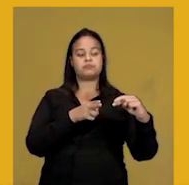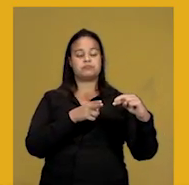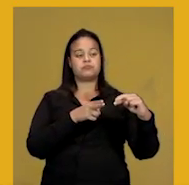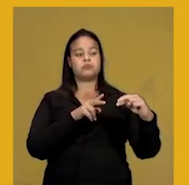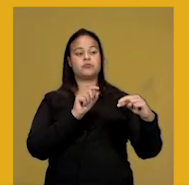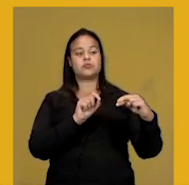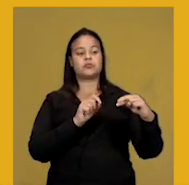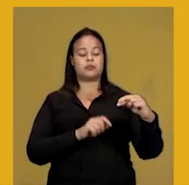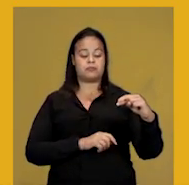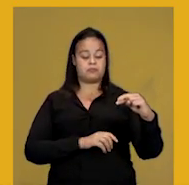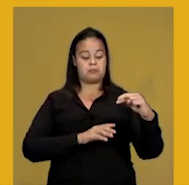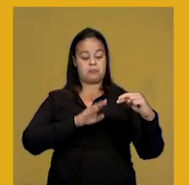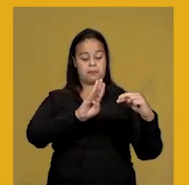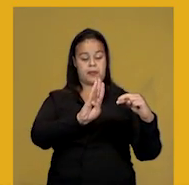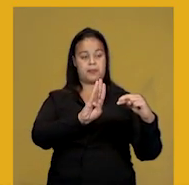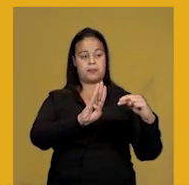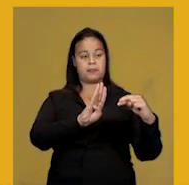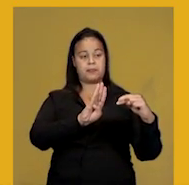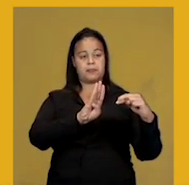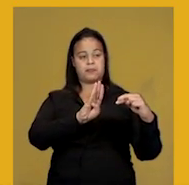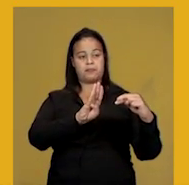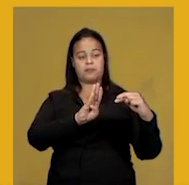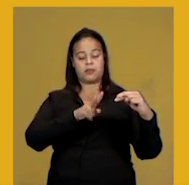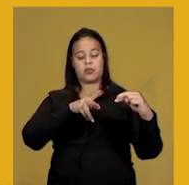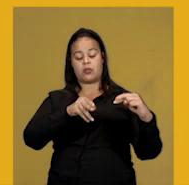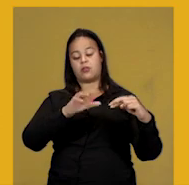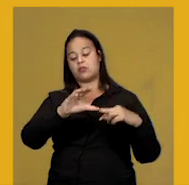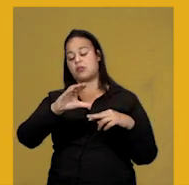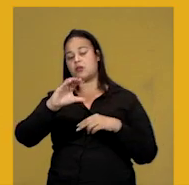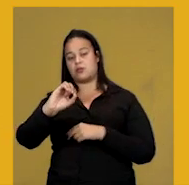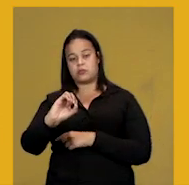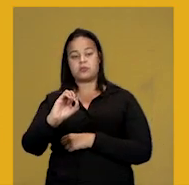é o cateto oposto.